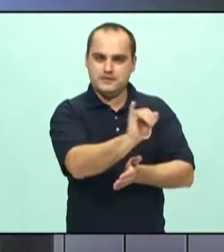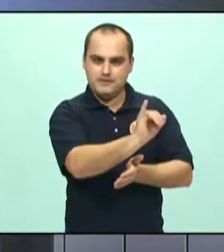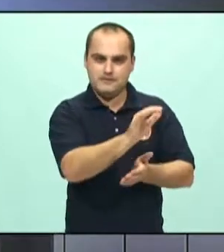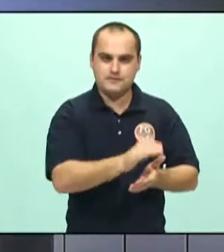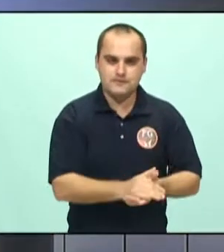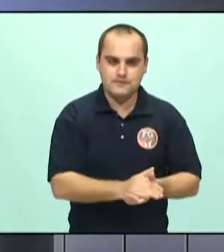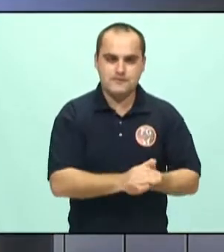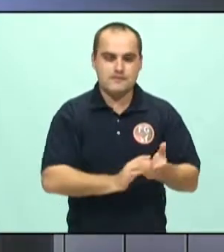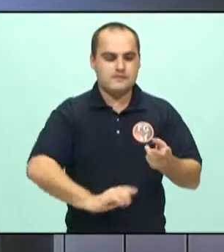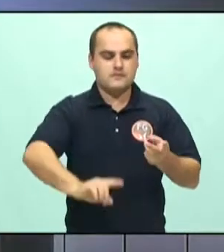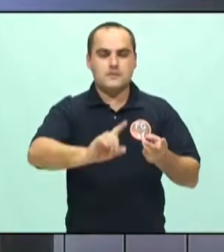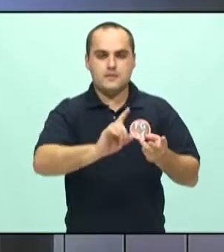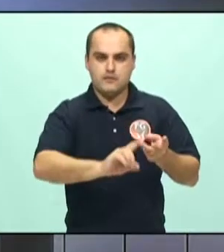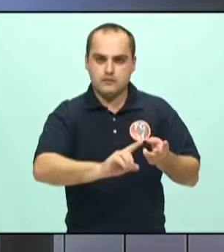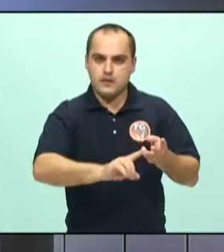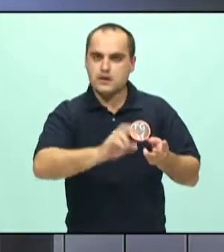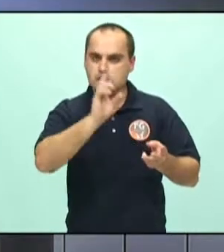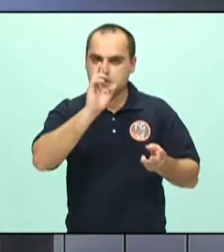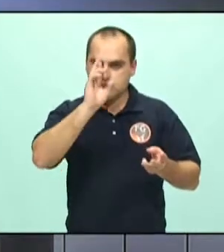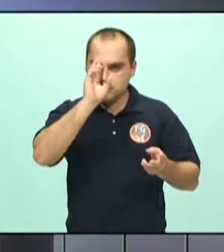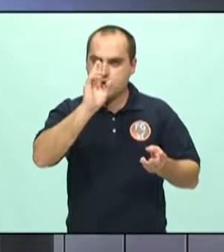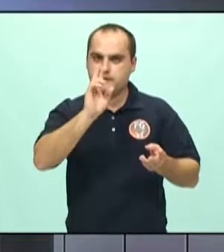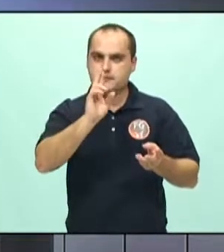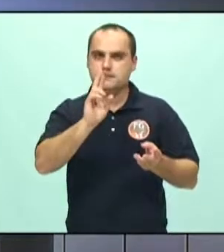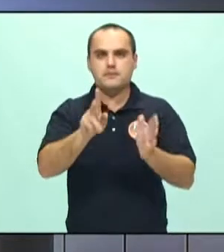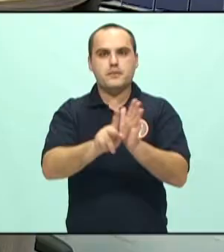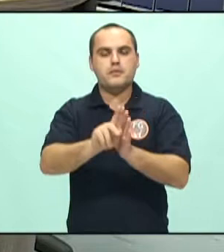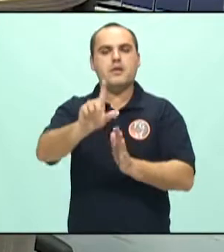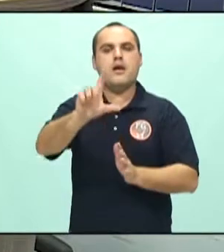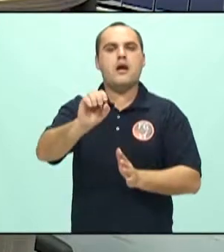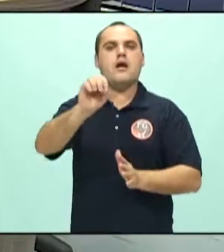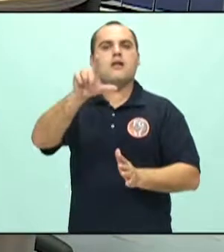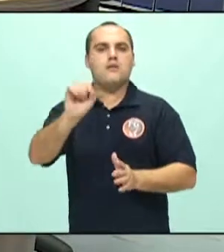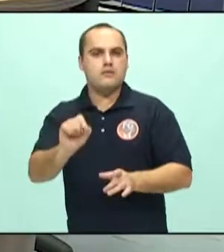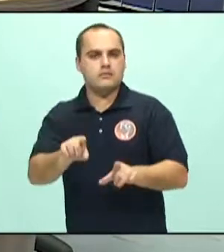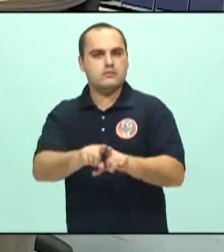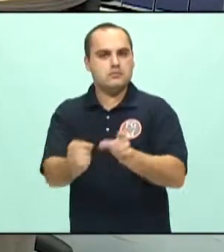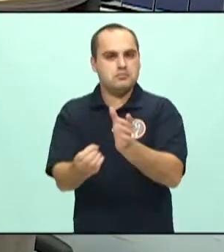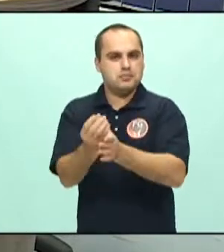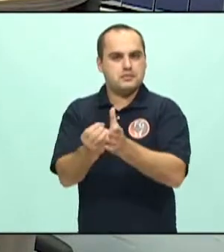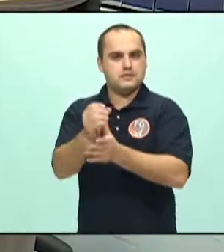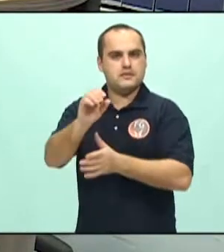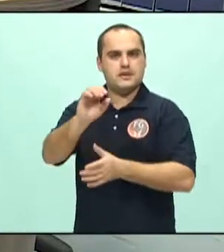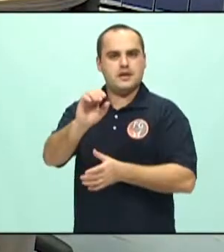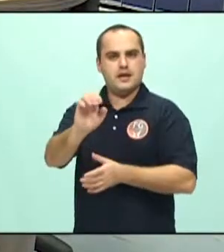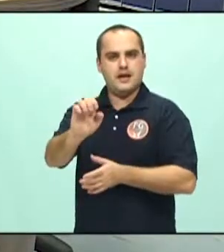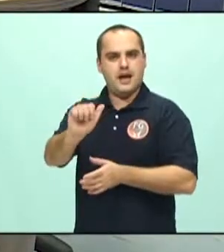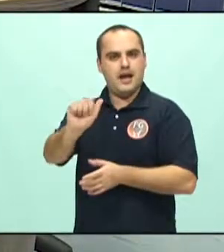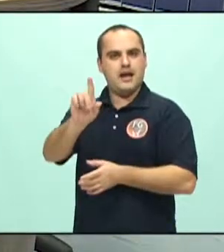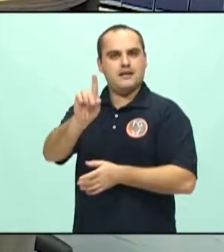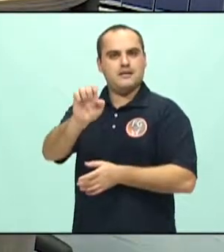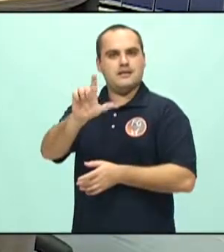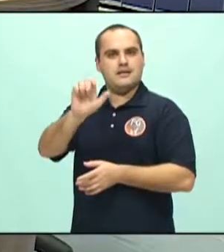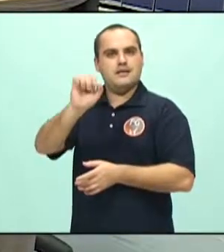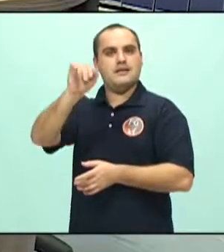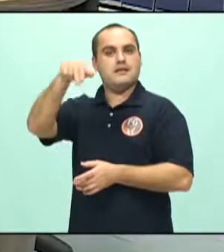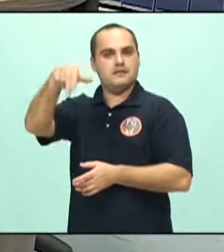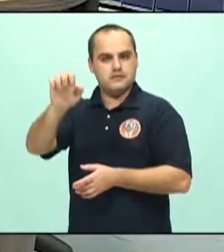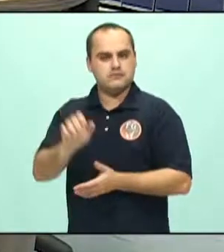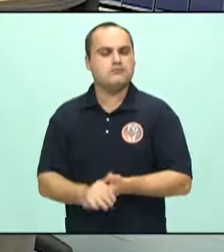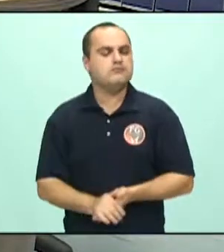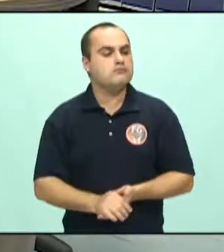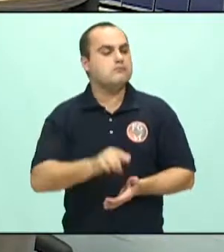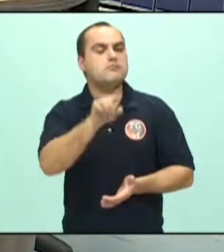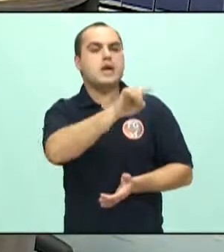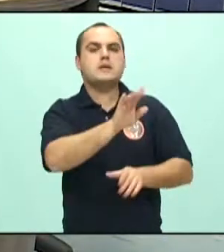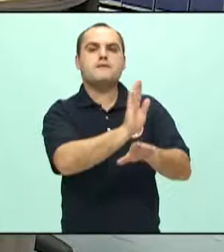Zananay, dirigido pelo Lalo Bocchino e que conta um pouco da trajetória desses personagens itajaienses